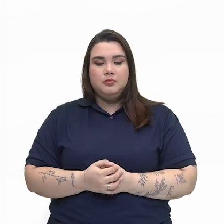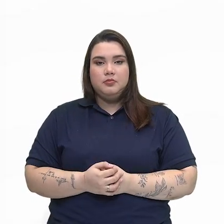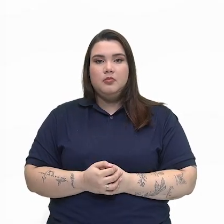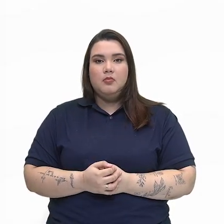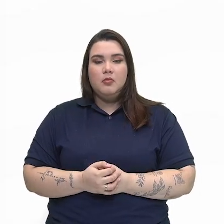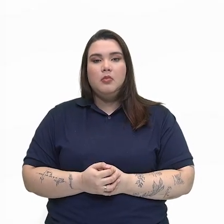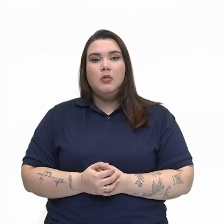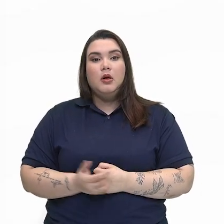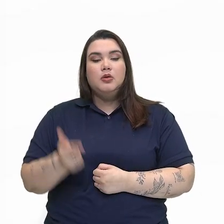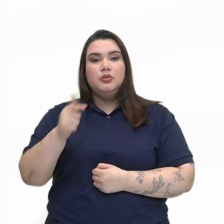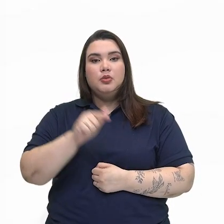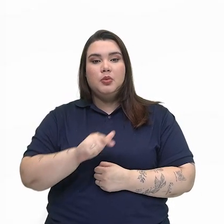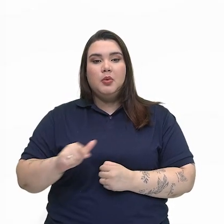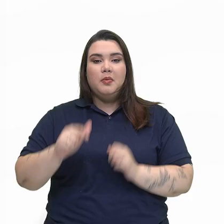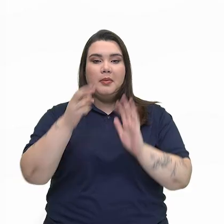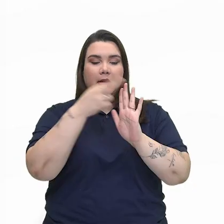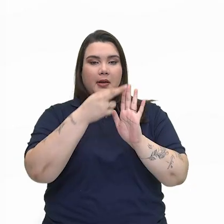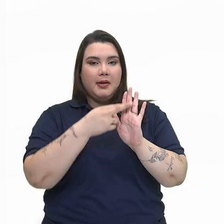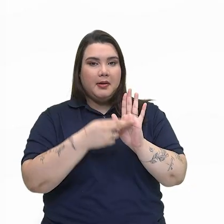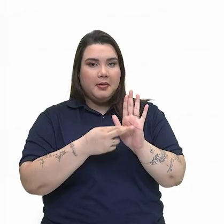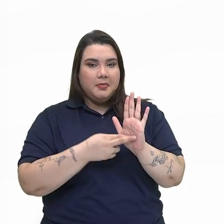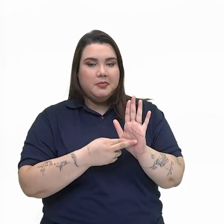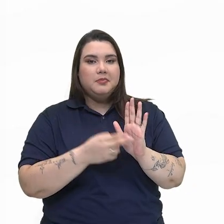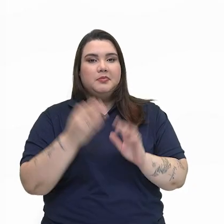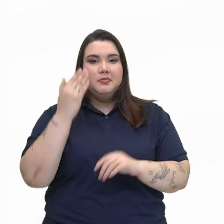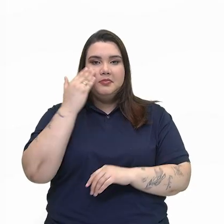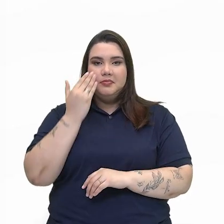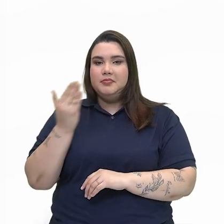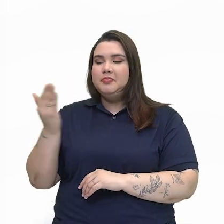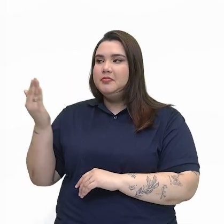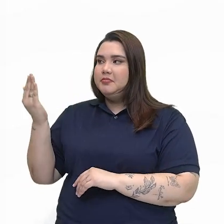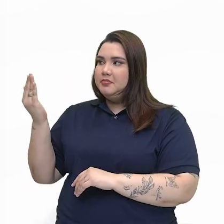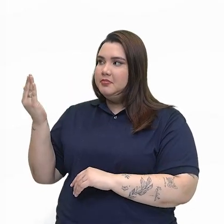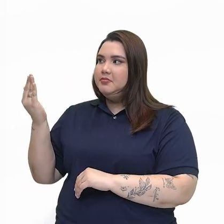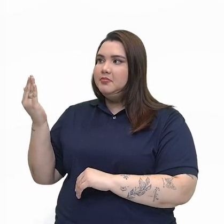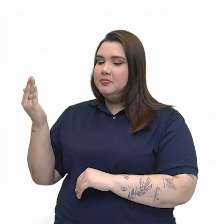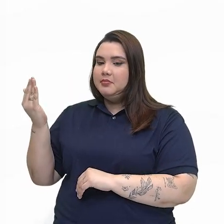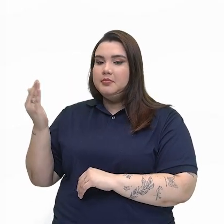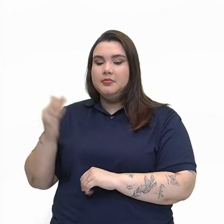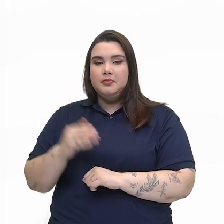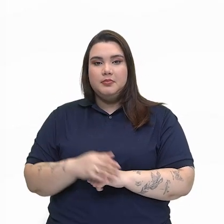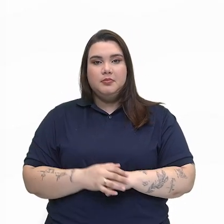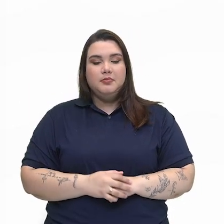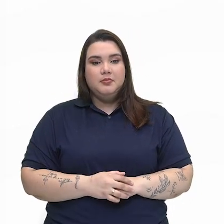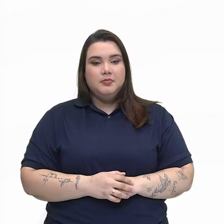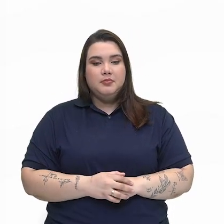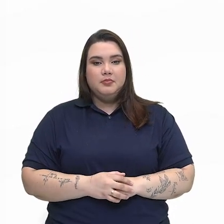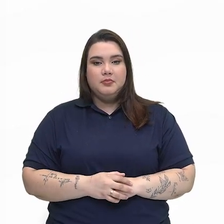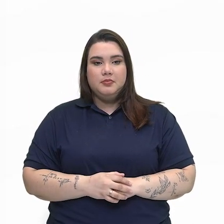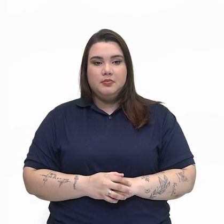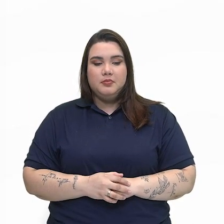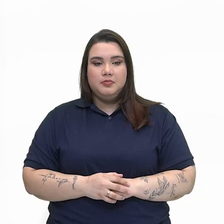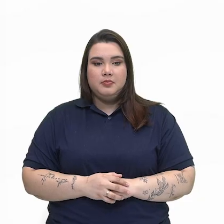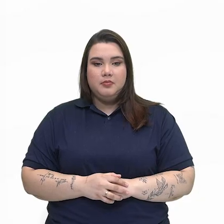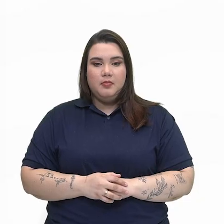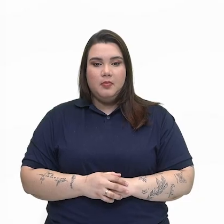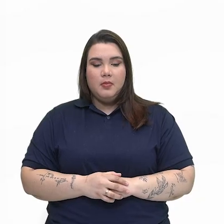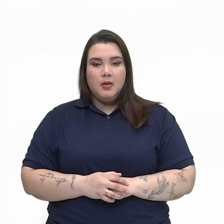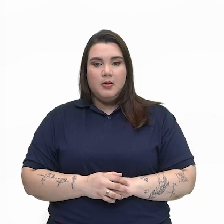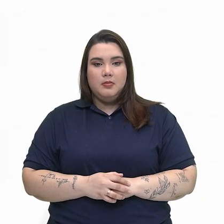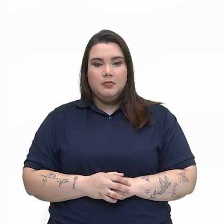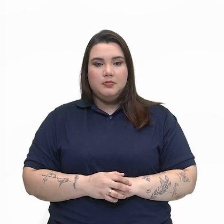arredondar o número, devemos identificar qual é o algarismo posterior. Aí, com